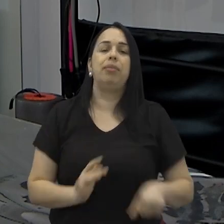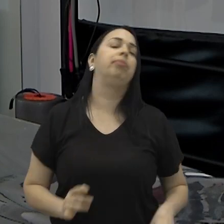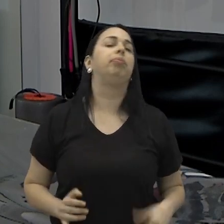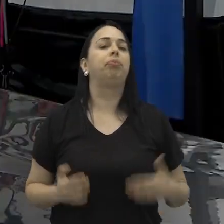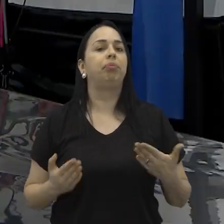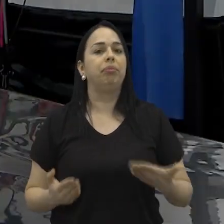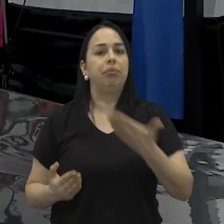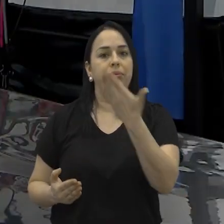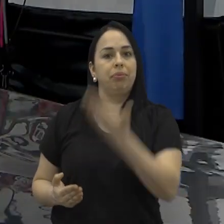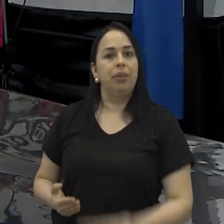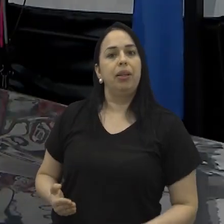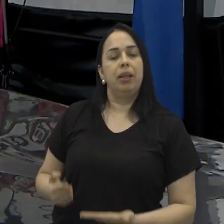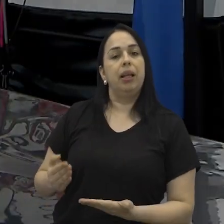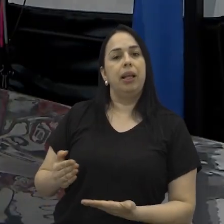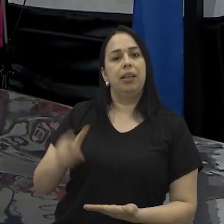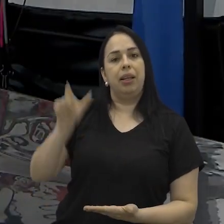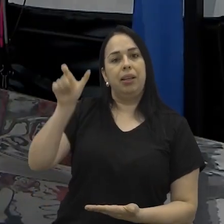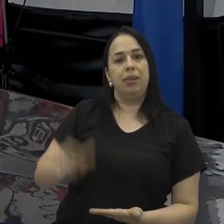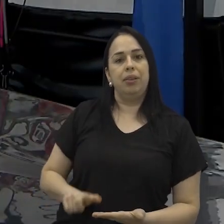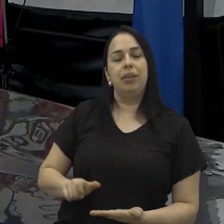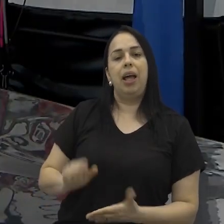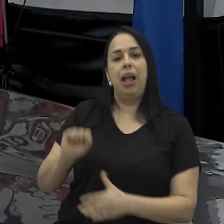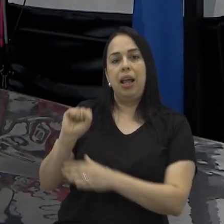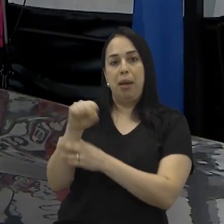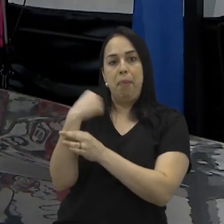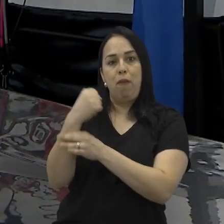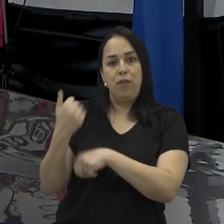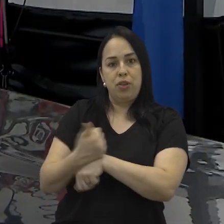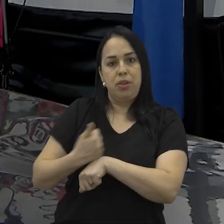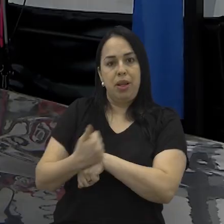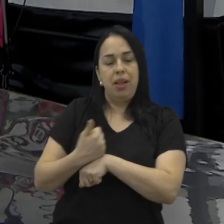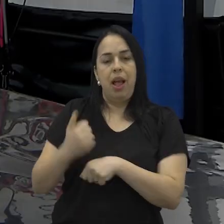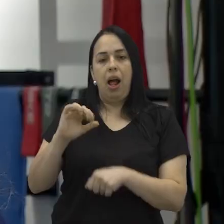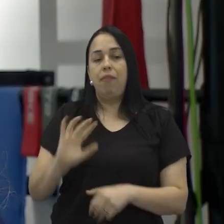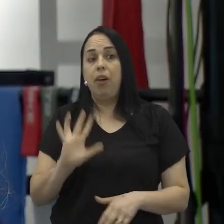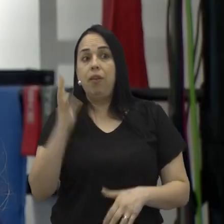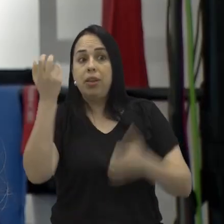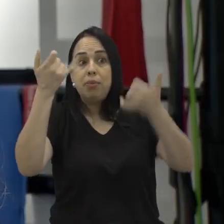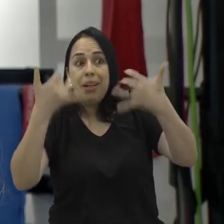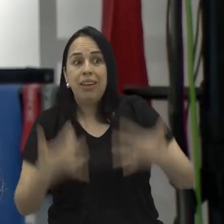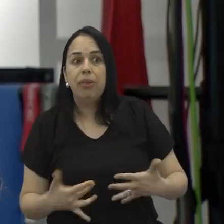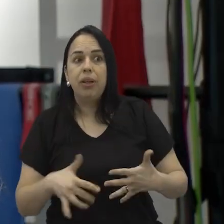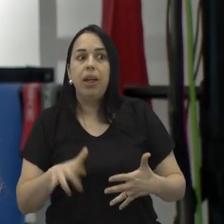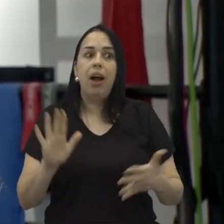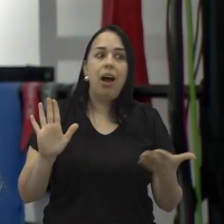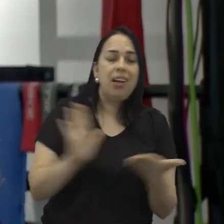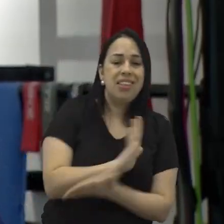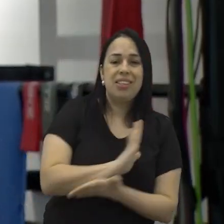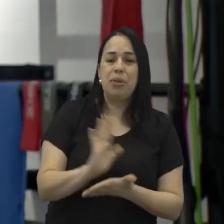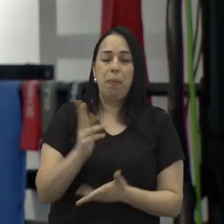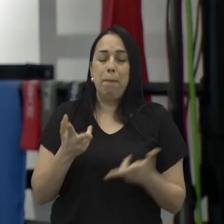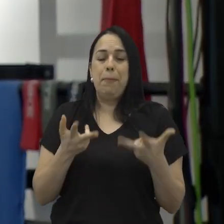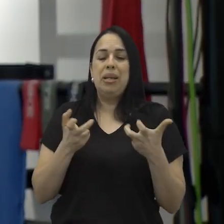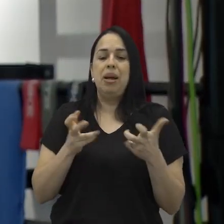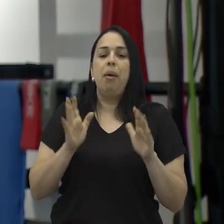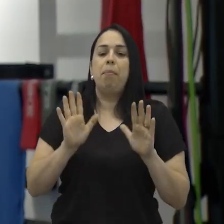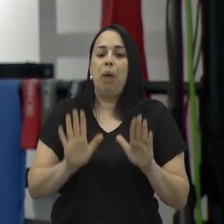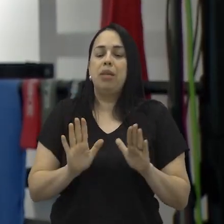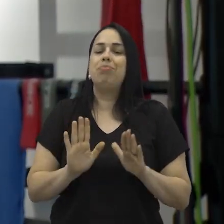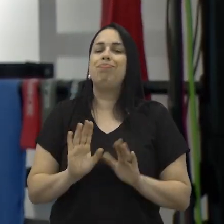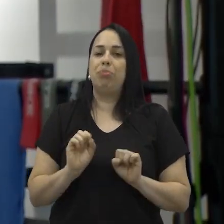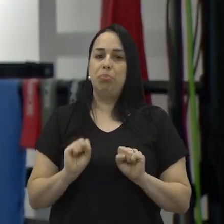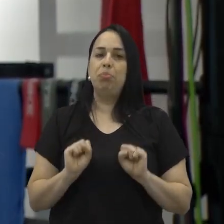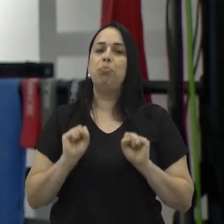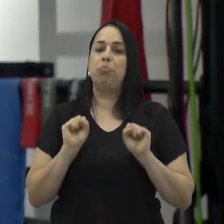doença ocupacional. Como explica essa fisioterapeuta, algumas situações da rotina que passam despercebidas também podem